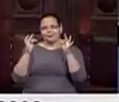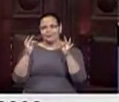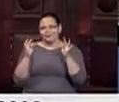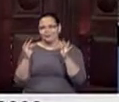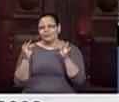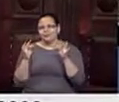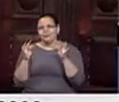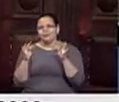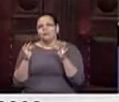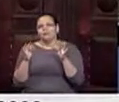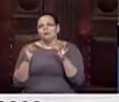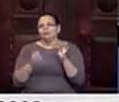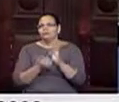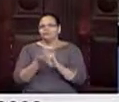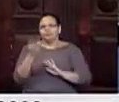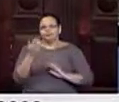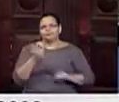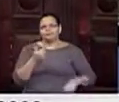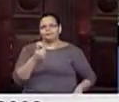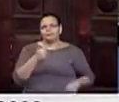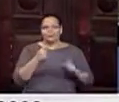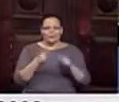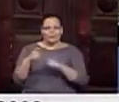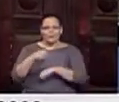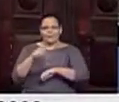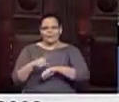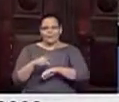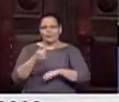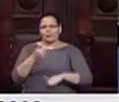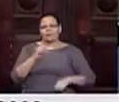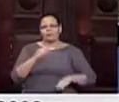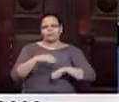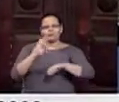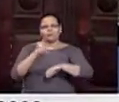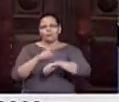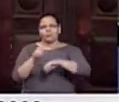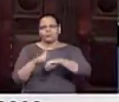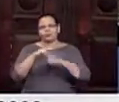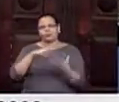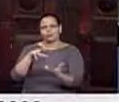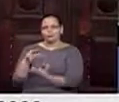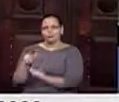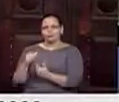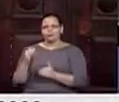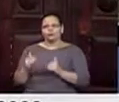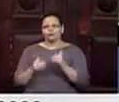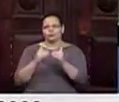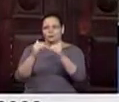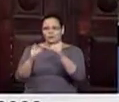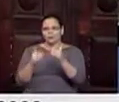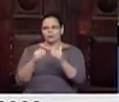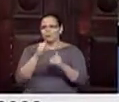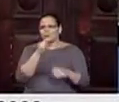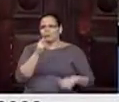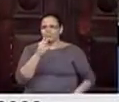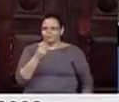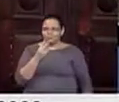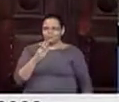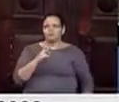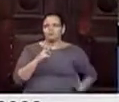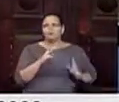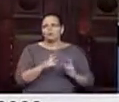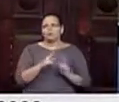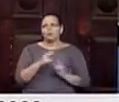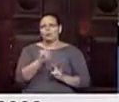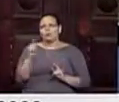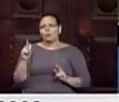em dezenas de dezenas de países do mundo você e reduzindo progressivamente usa isso o cigarro se usa isso para colocar nos